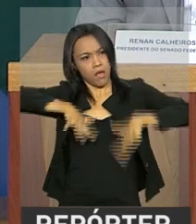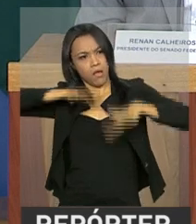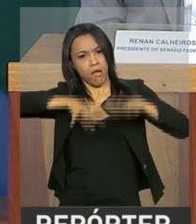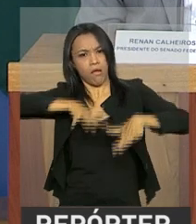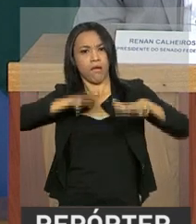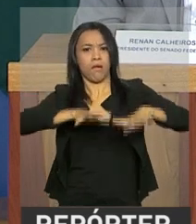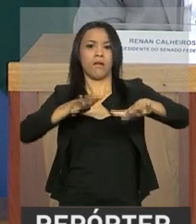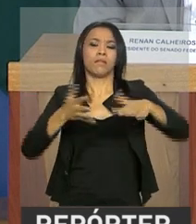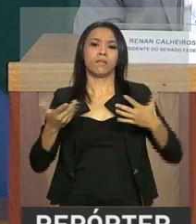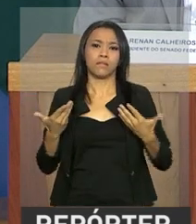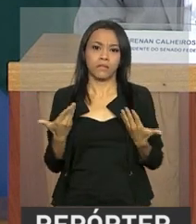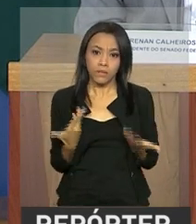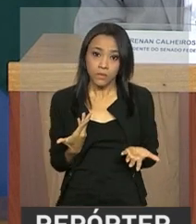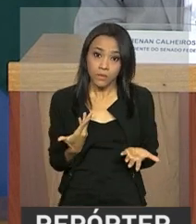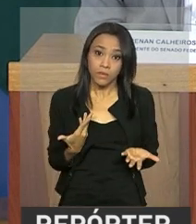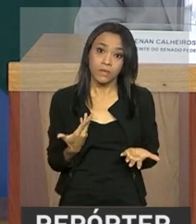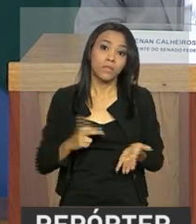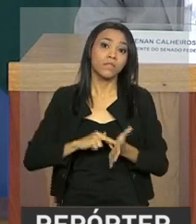esta